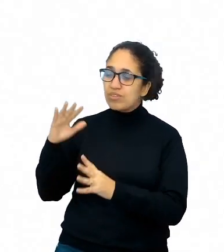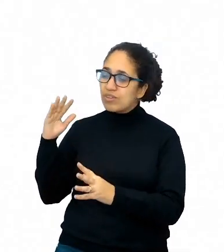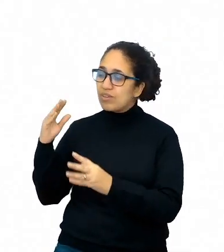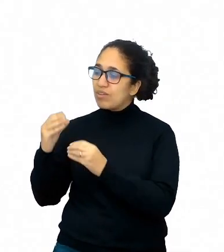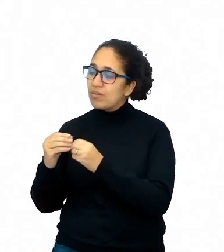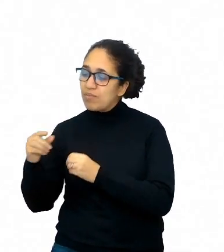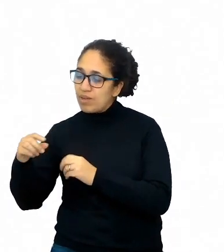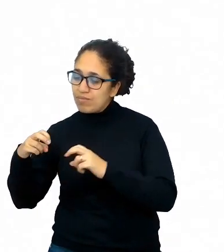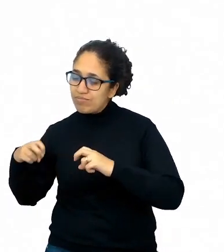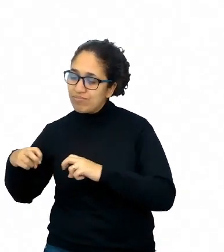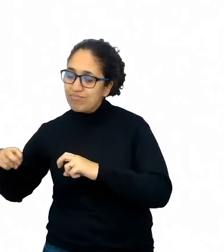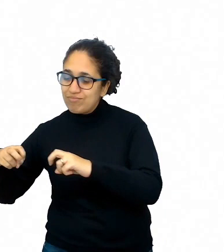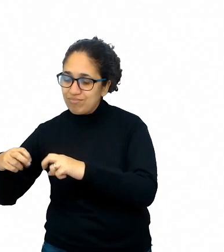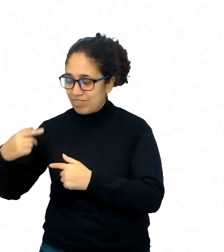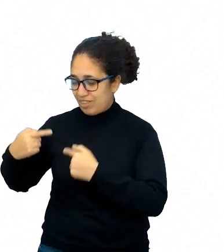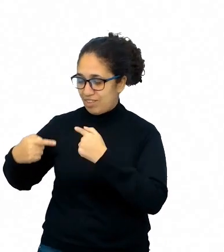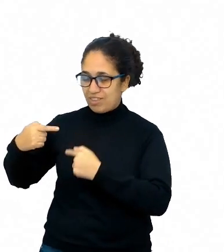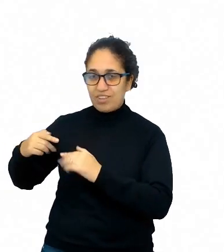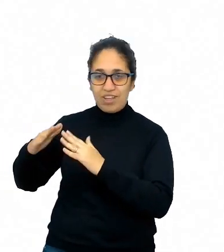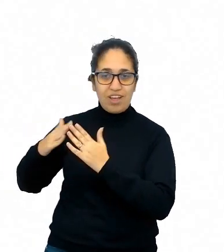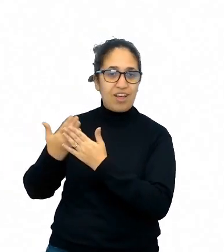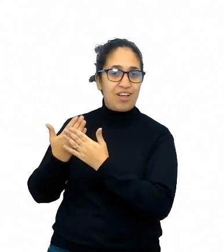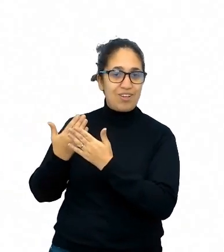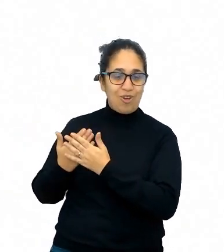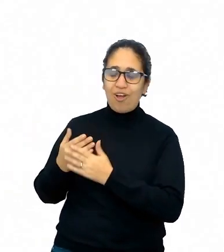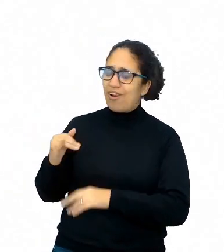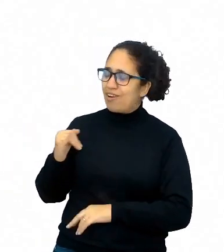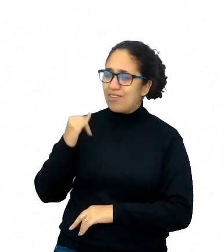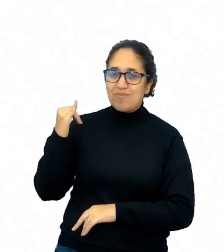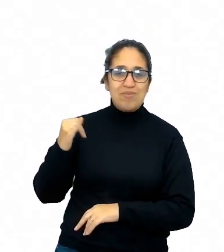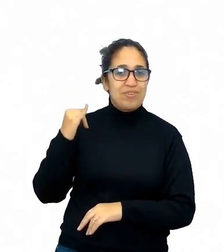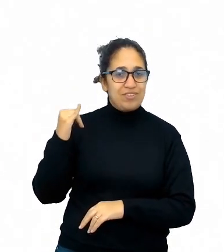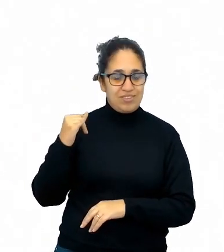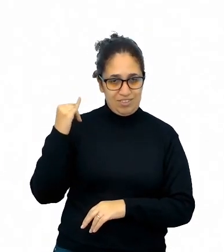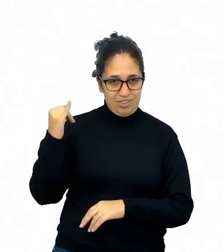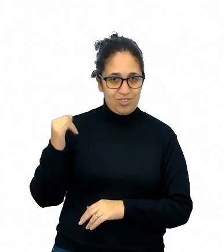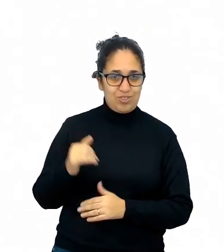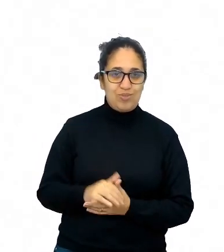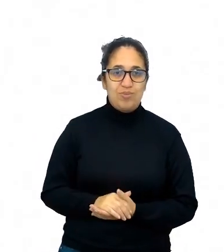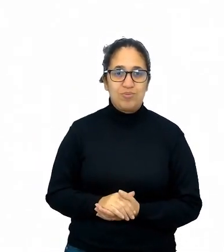aí na escola, que é um momento riquíssimo e importantíssimo.